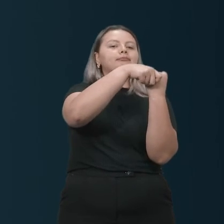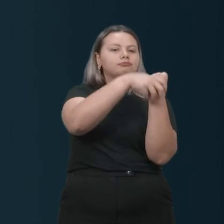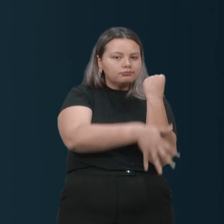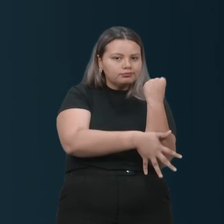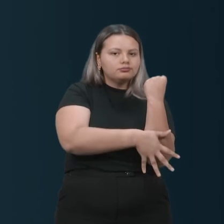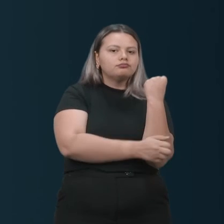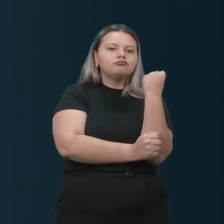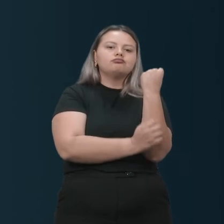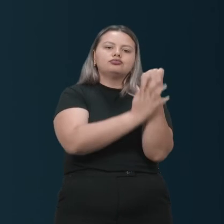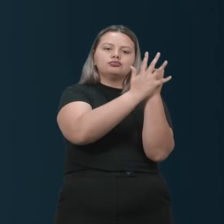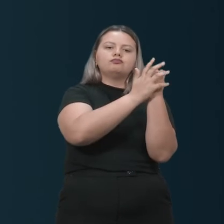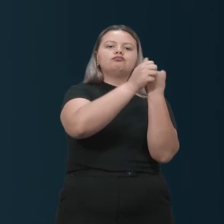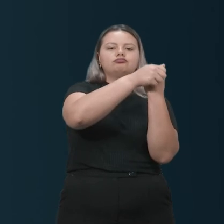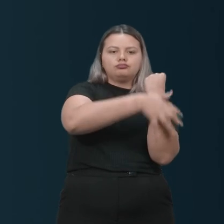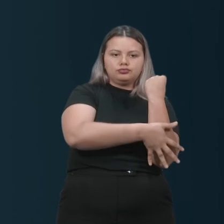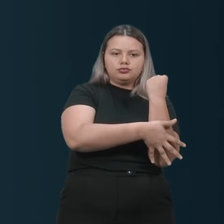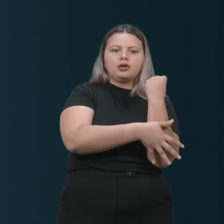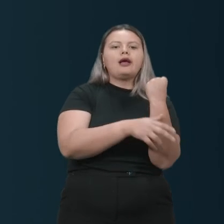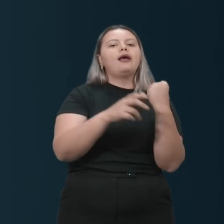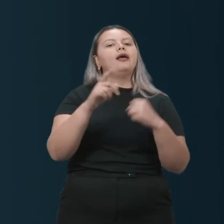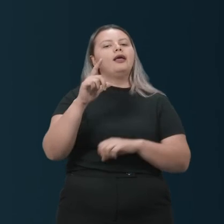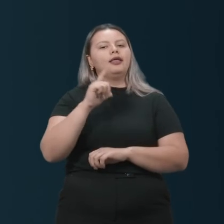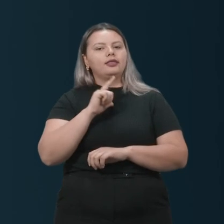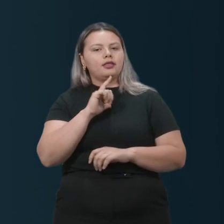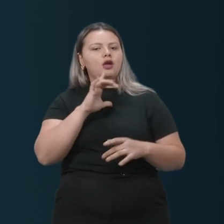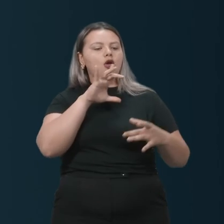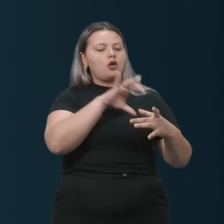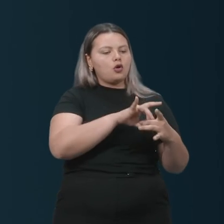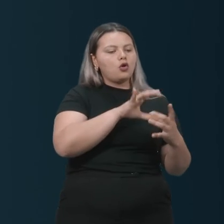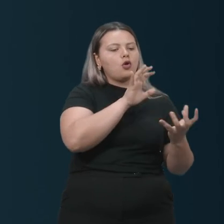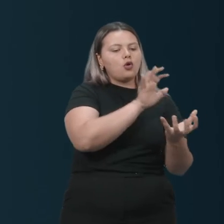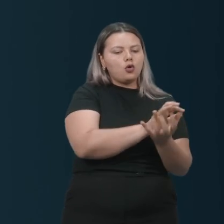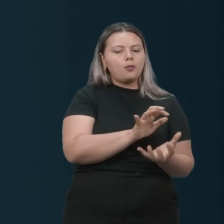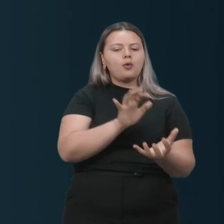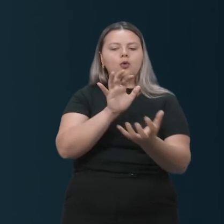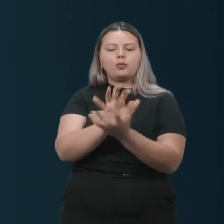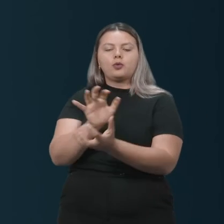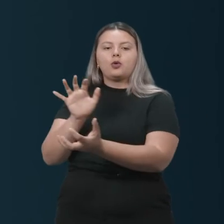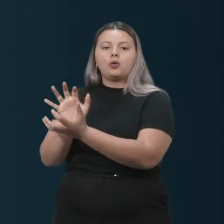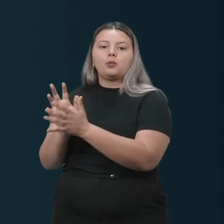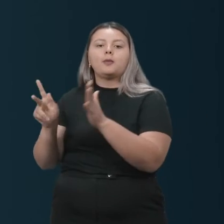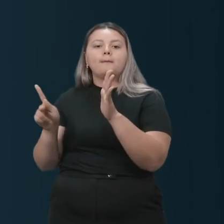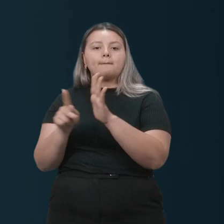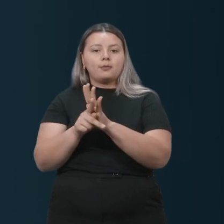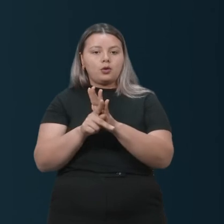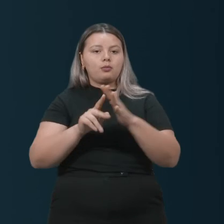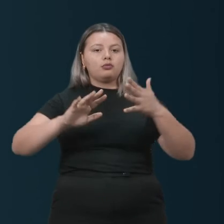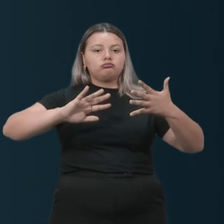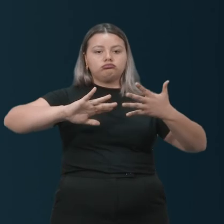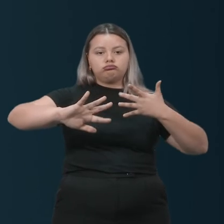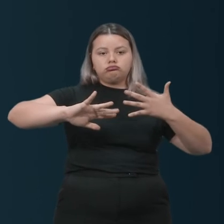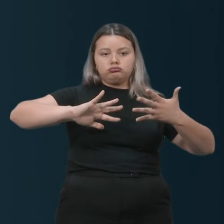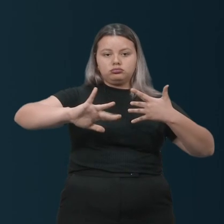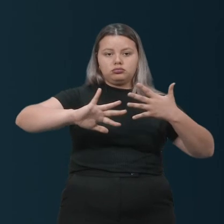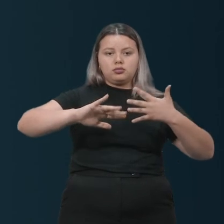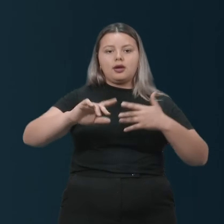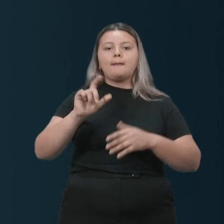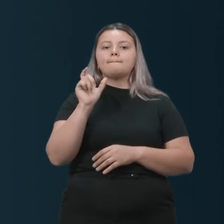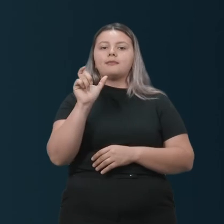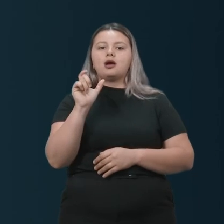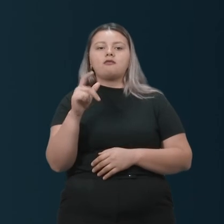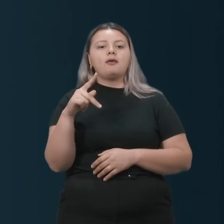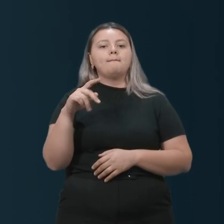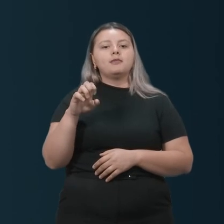informações precisam ser recebidas por outros grupos neuronais. Justamente é o sistema